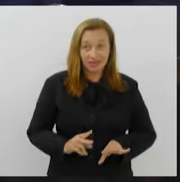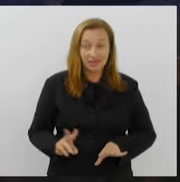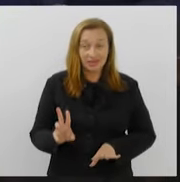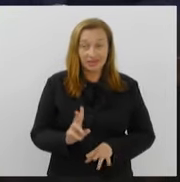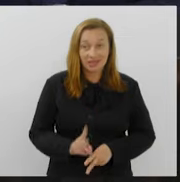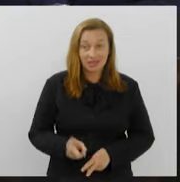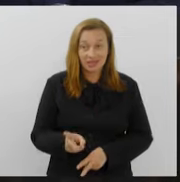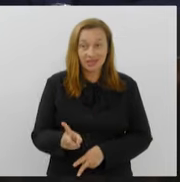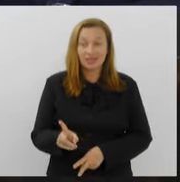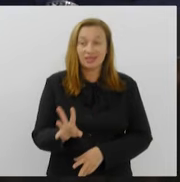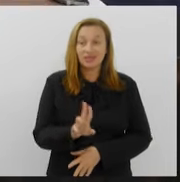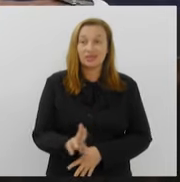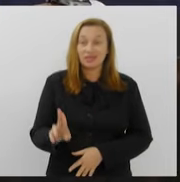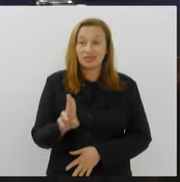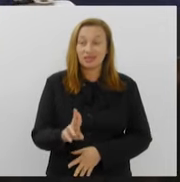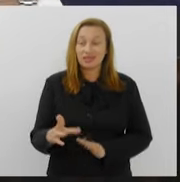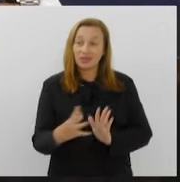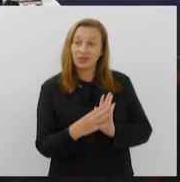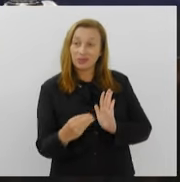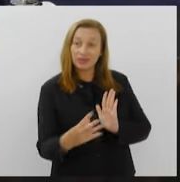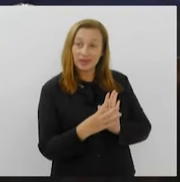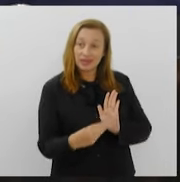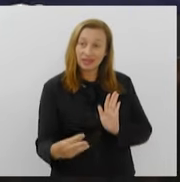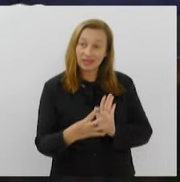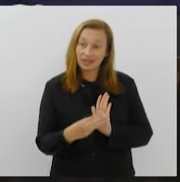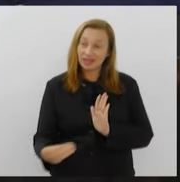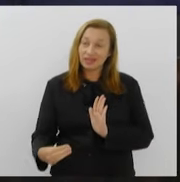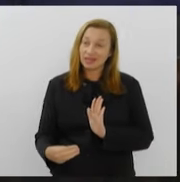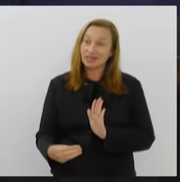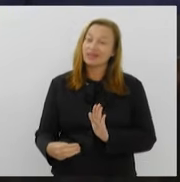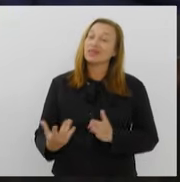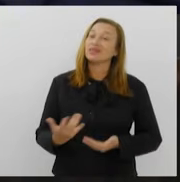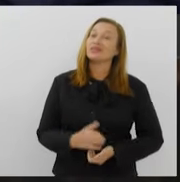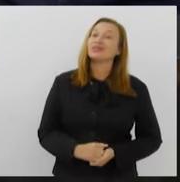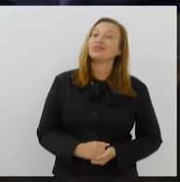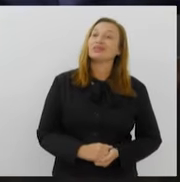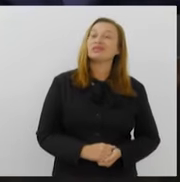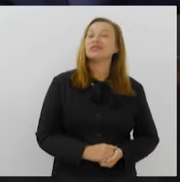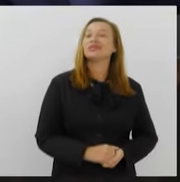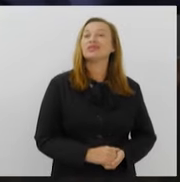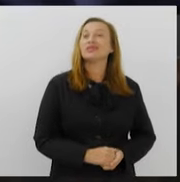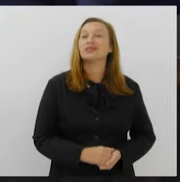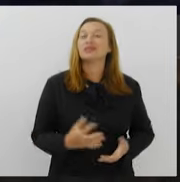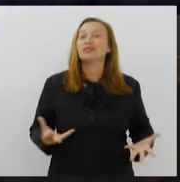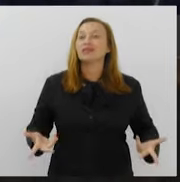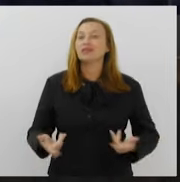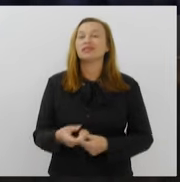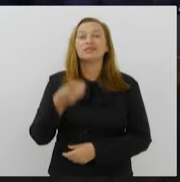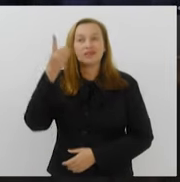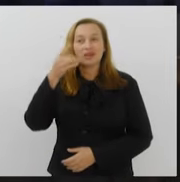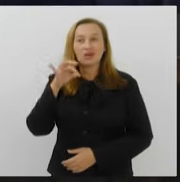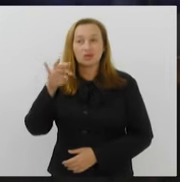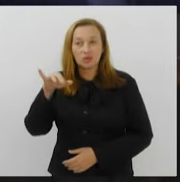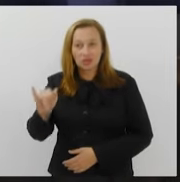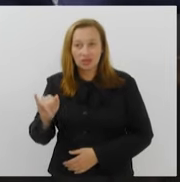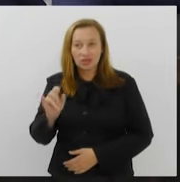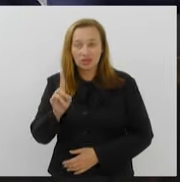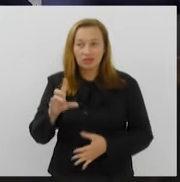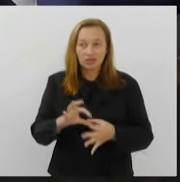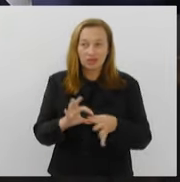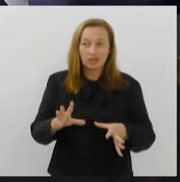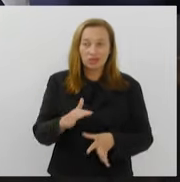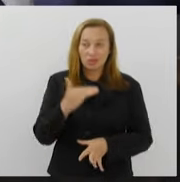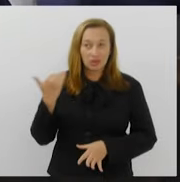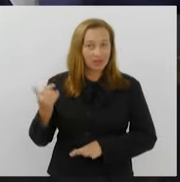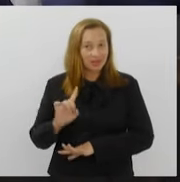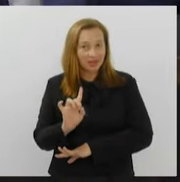essa máxima agora, copiando o nosso saudoso deputado Otoni. Né? Hã? Não nos deixe perecer.